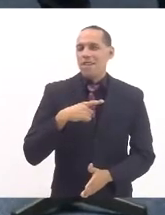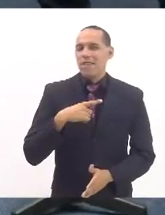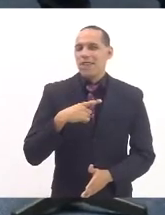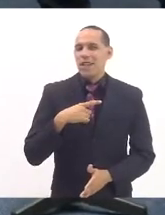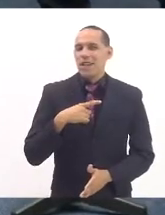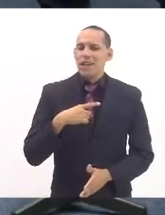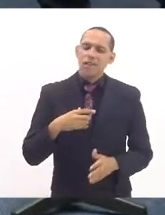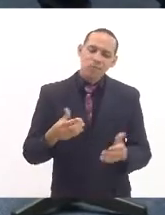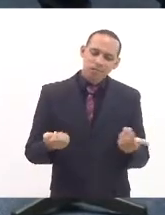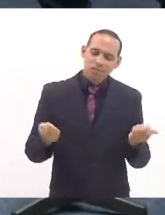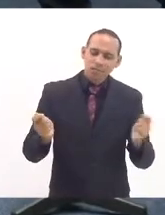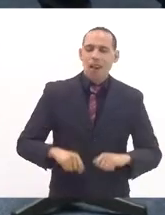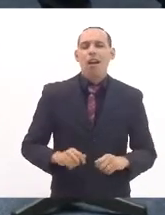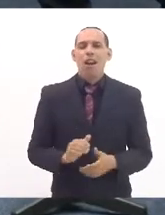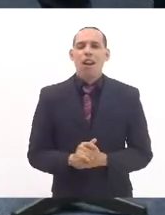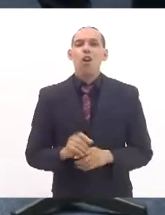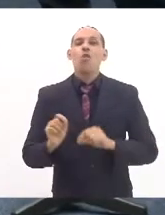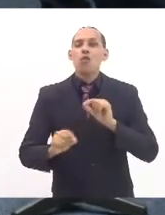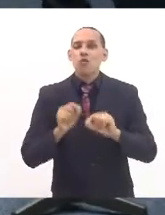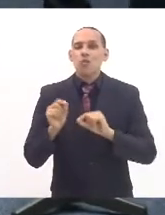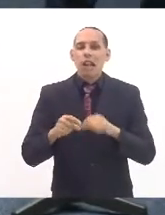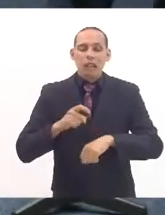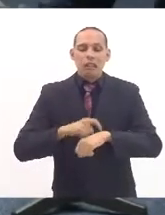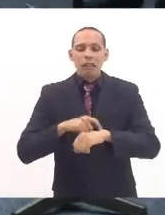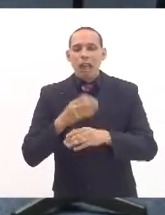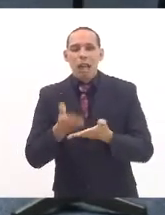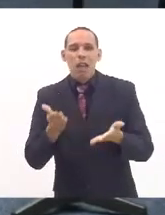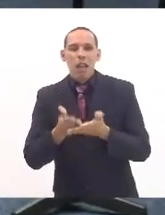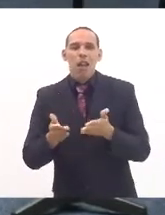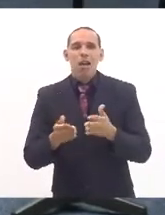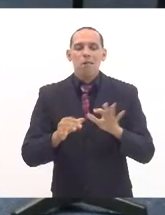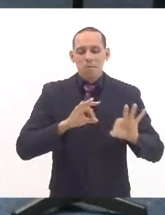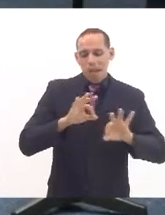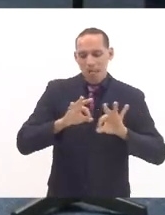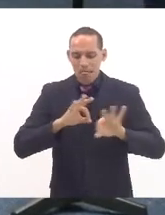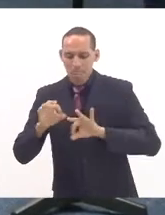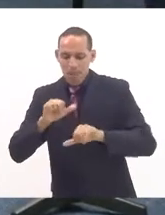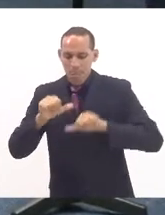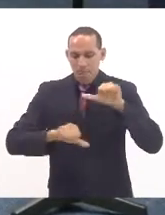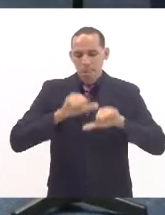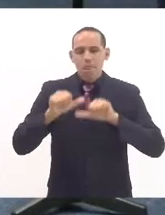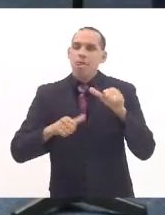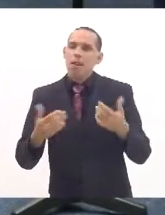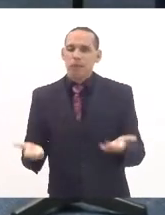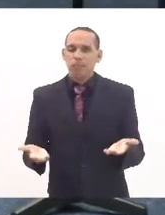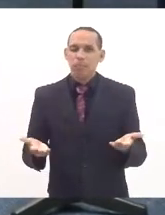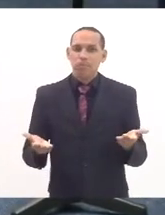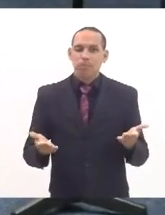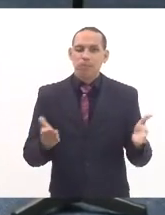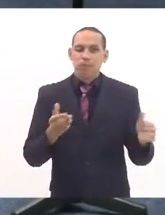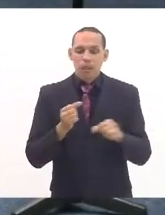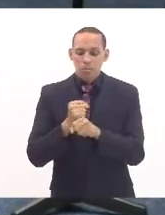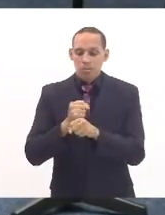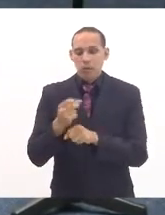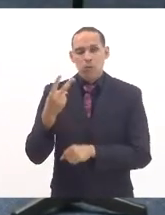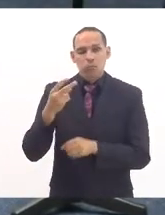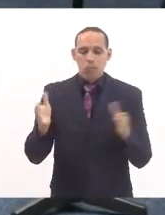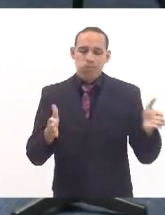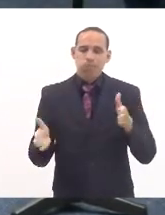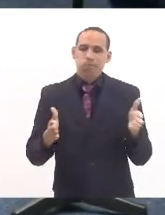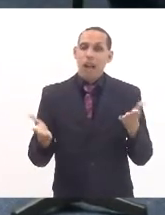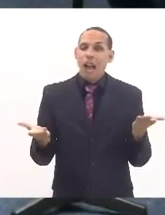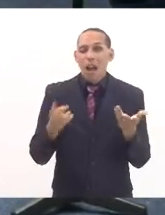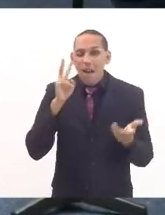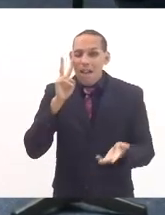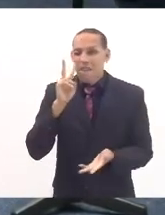melhor para reaver tudo que perdeu durante esses quase 2 anos. E agora eu vejo deputado